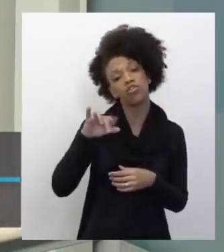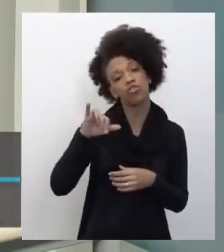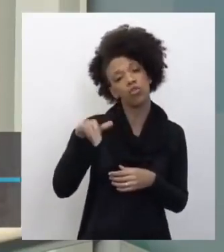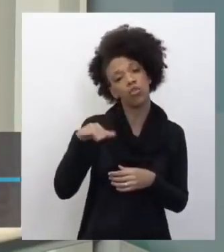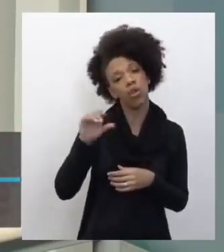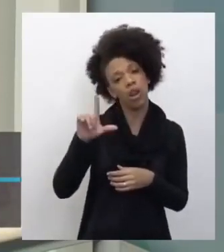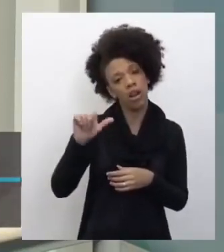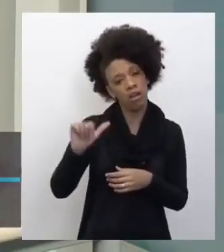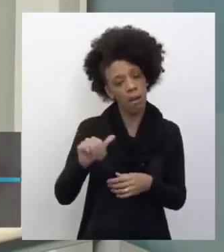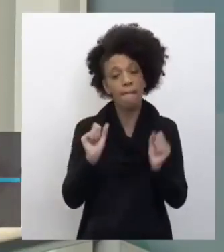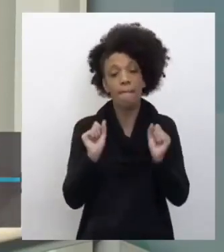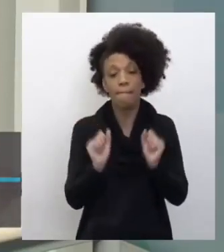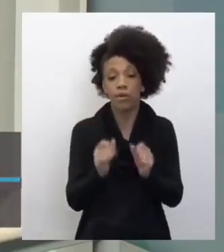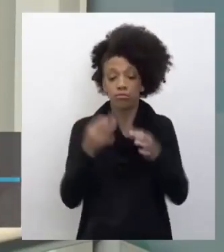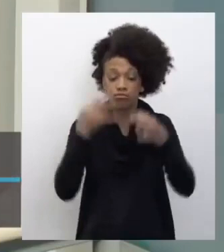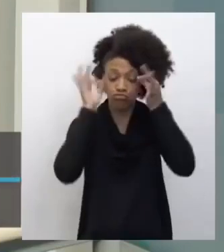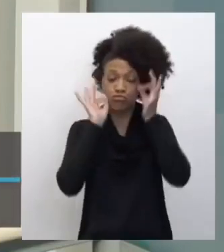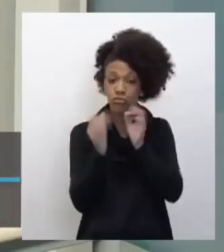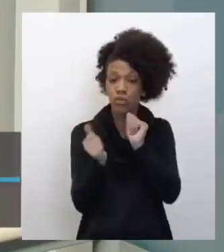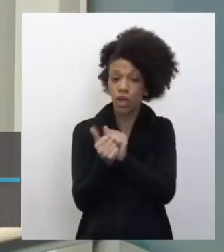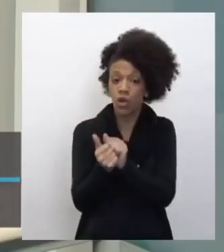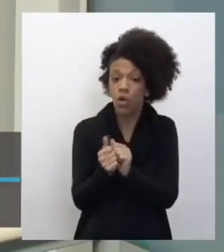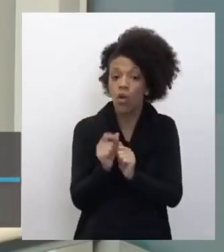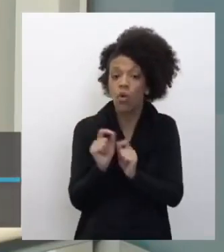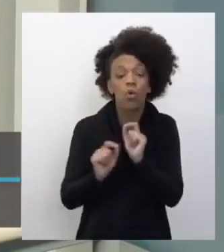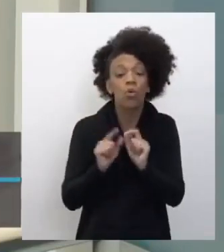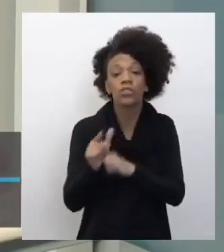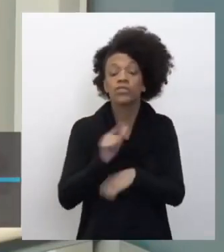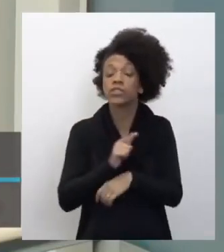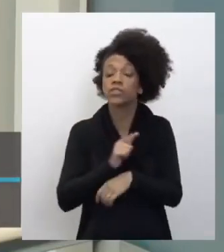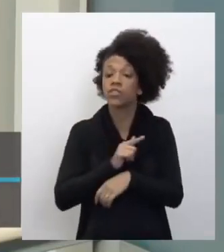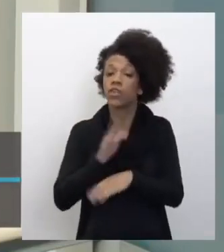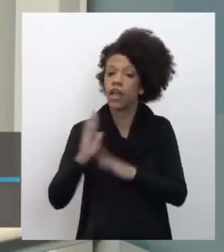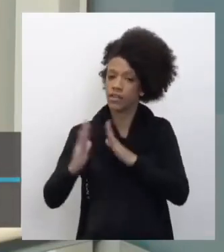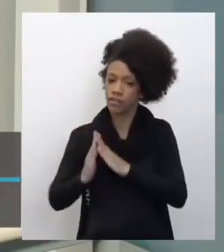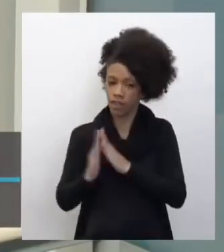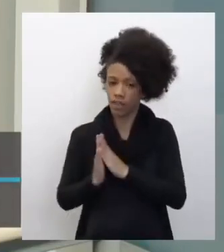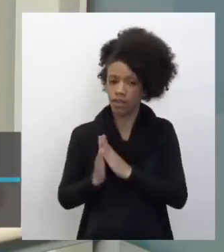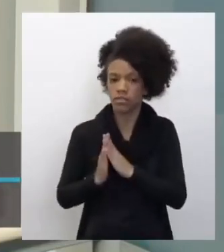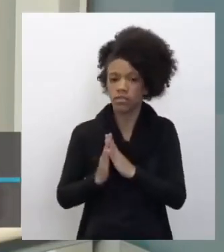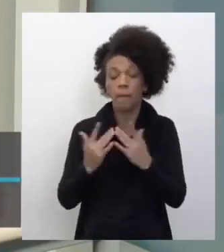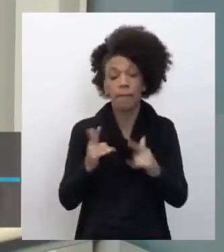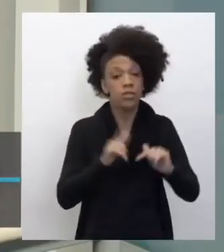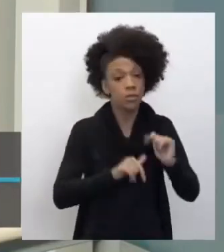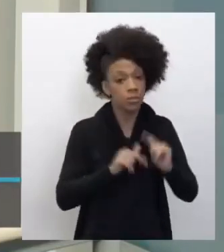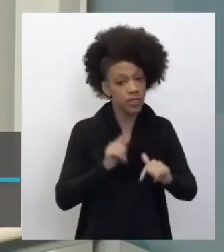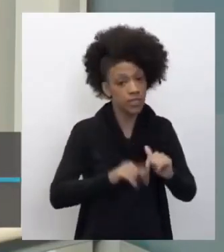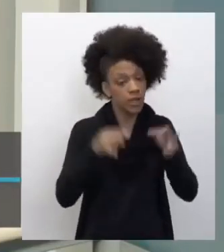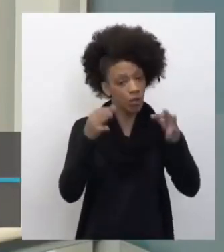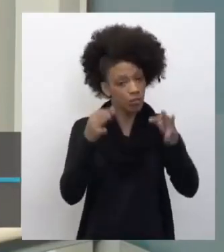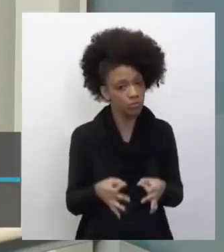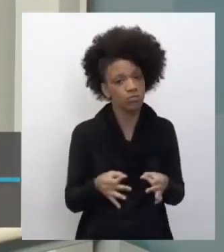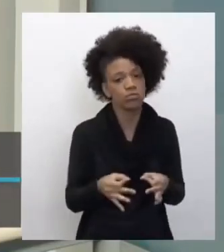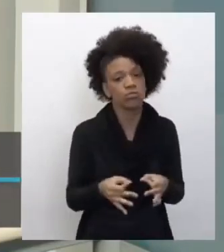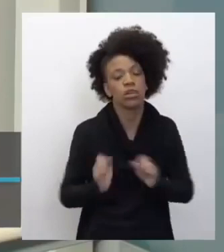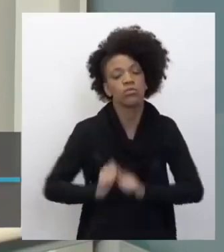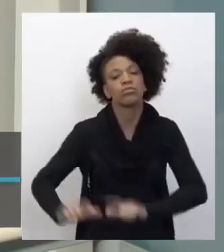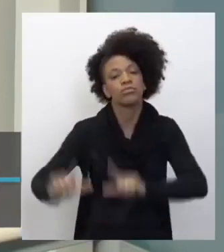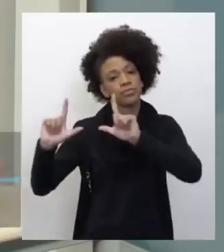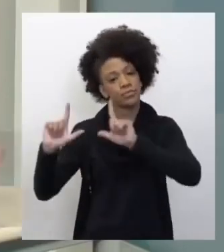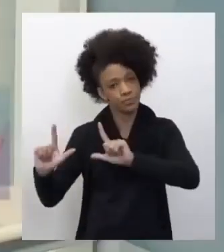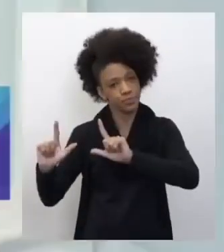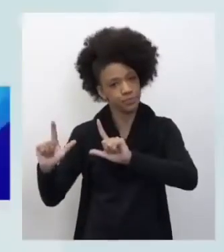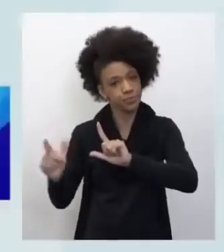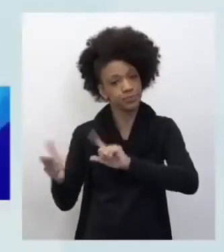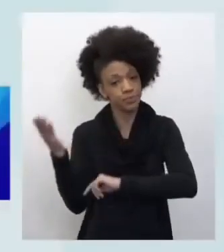trazer. A gente vai fazer essa máscara junto. O que você tiver em casa serve, mas o material mesmo vou pedir para colocar o slide de novo,